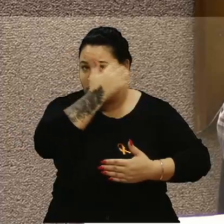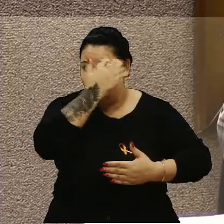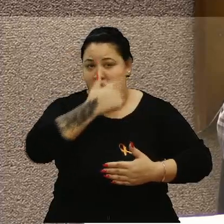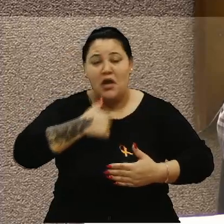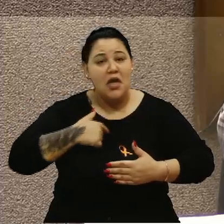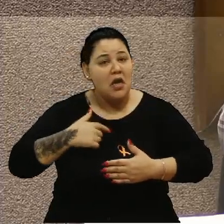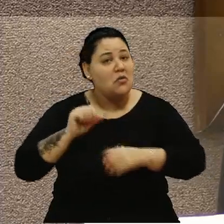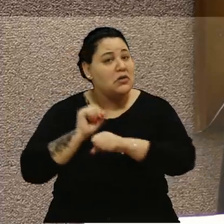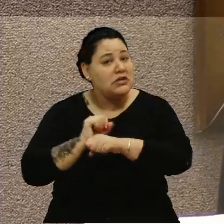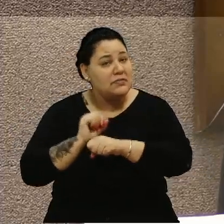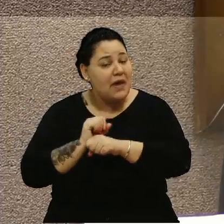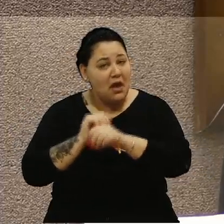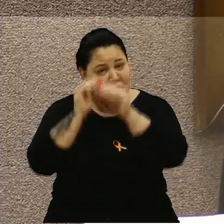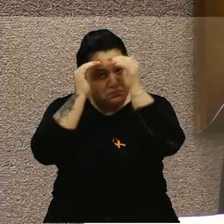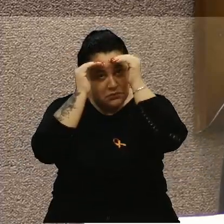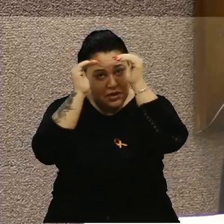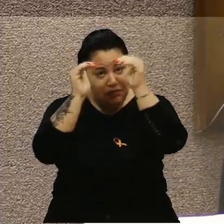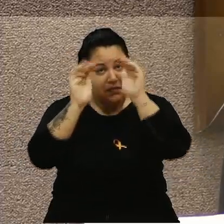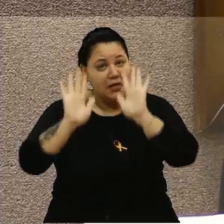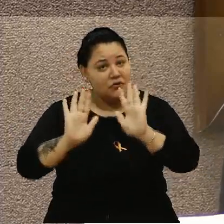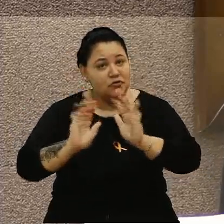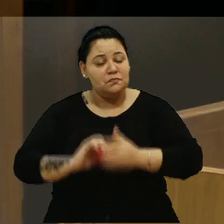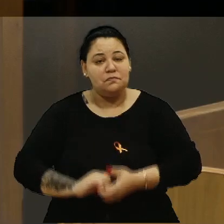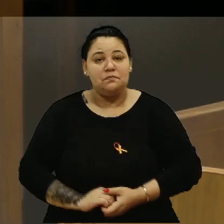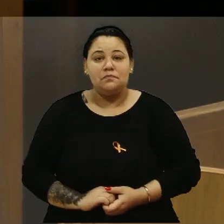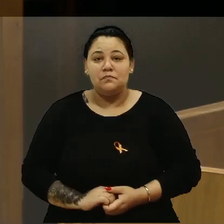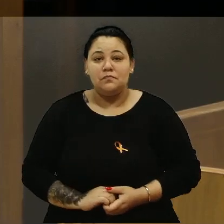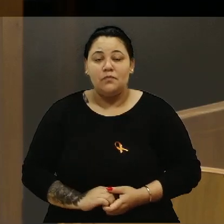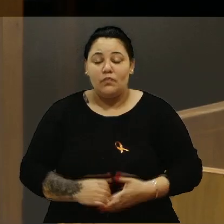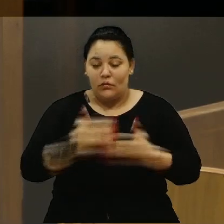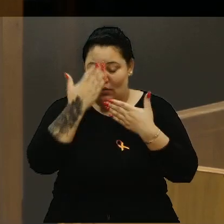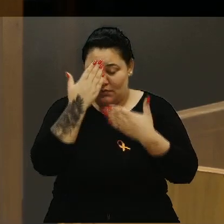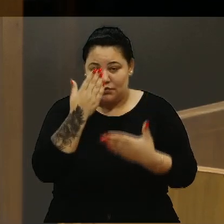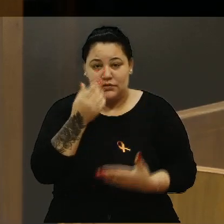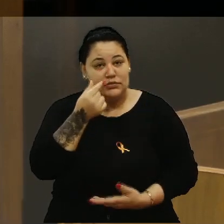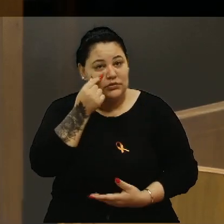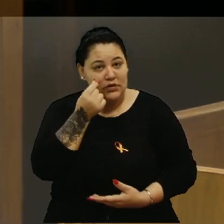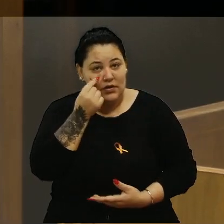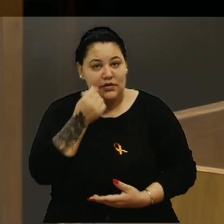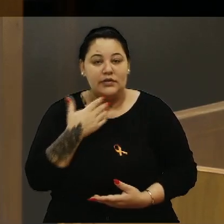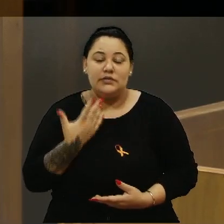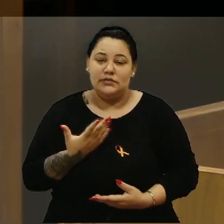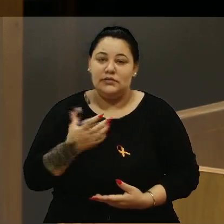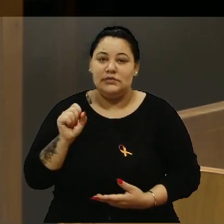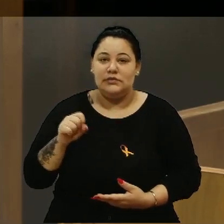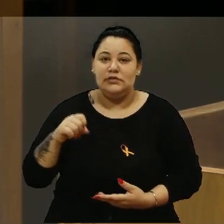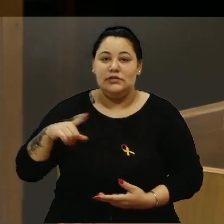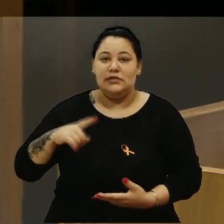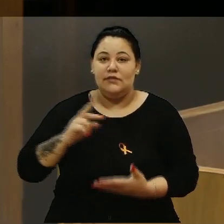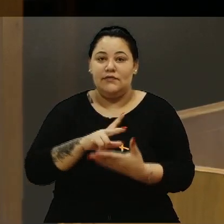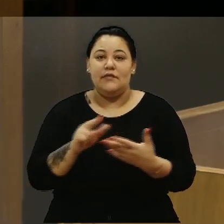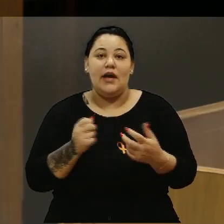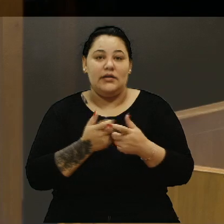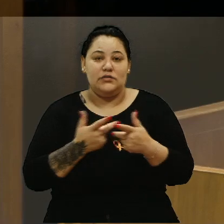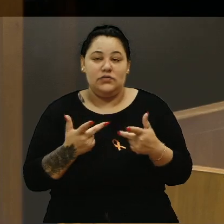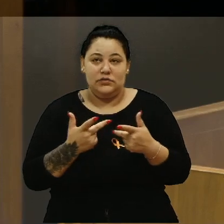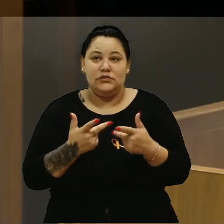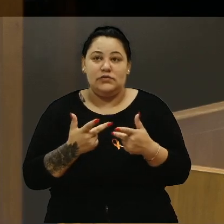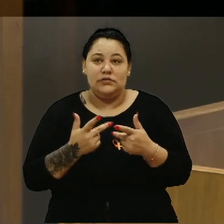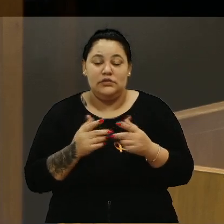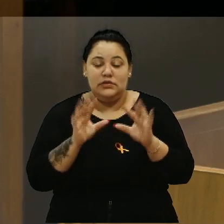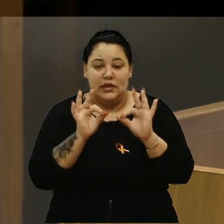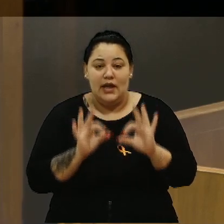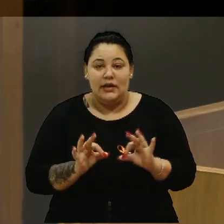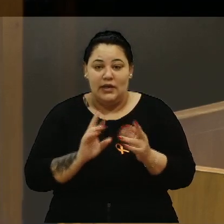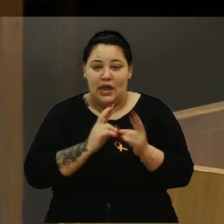cumprida. Obrigado, vereador Friso. E assim, são várias as situações que essa questão da Zona